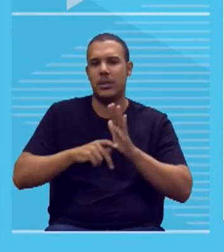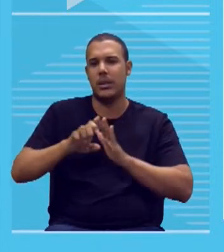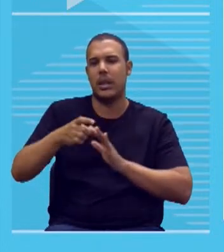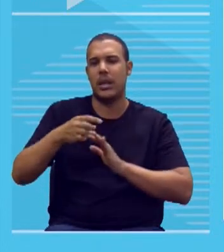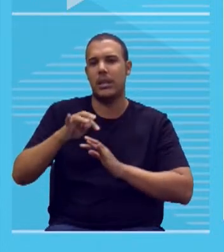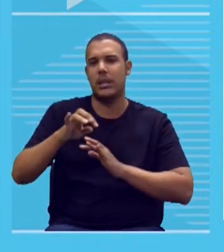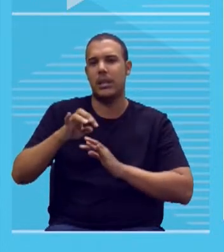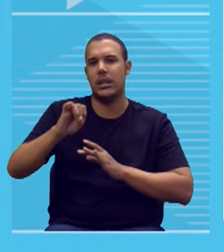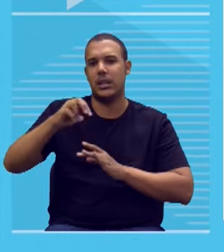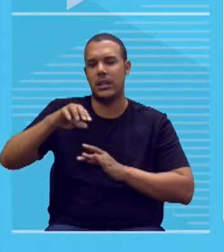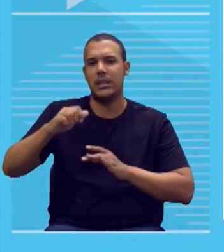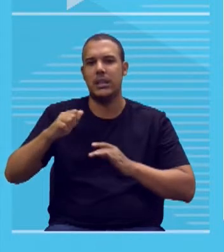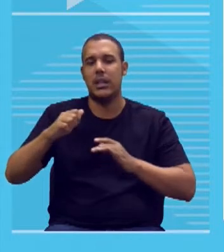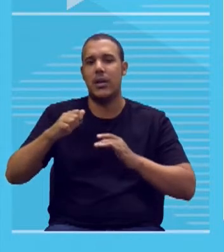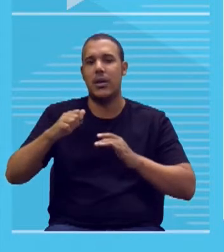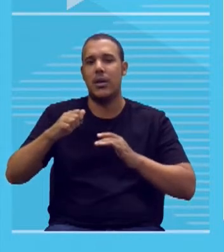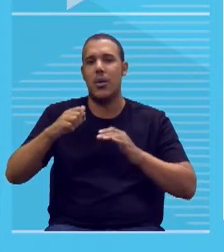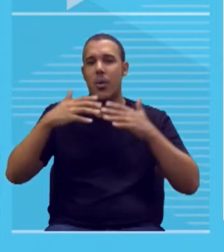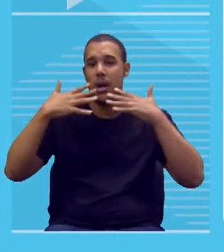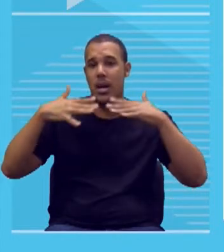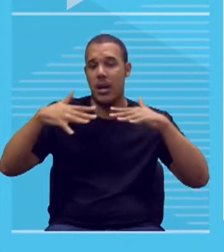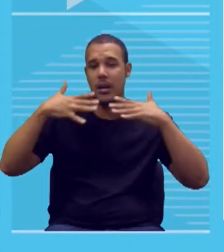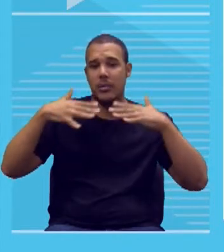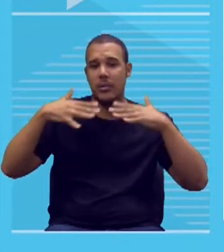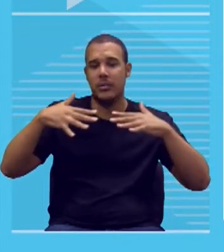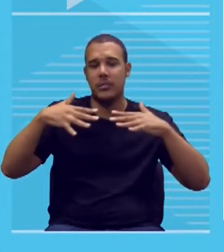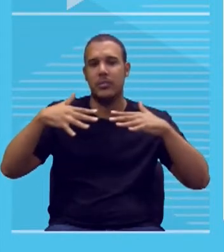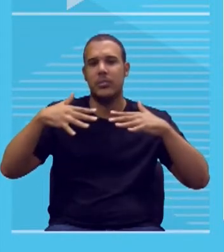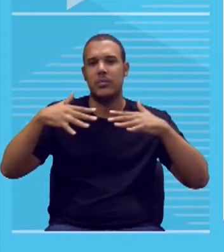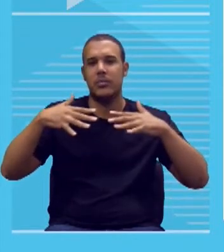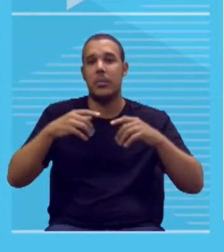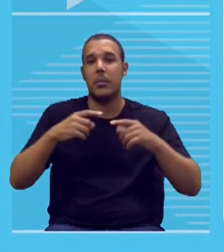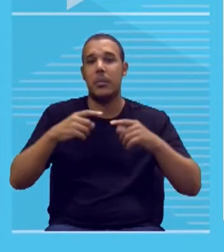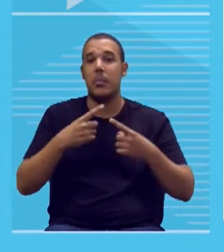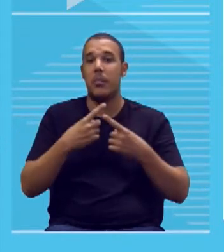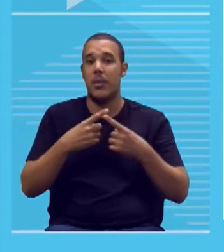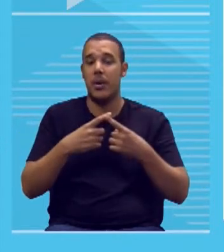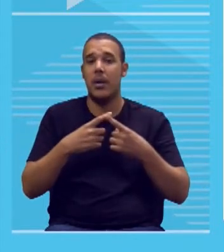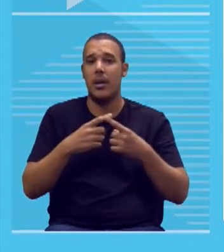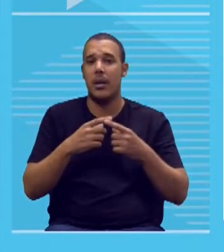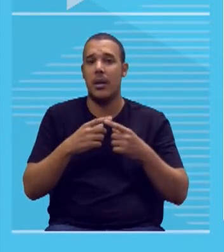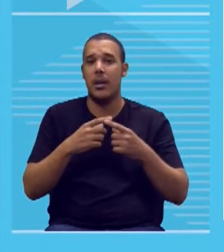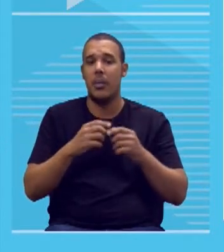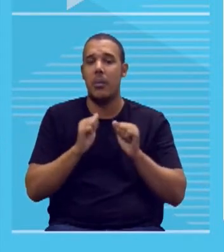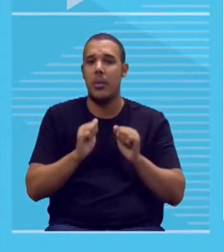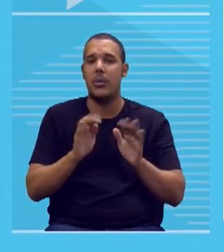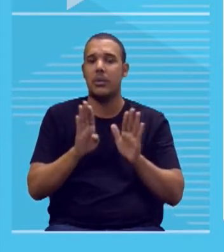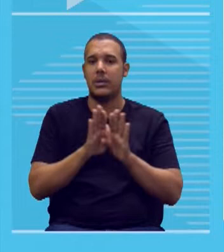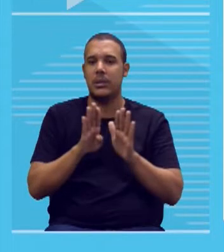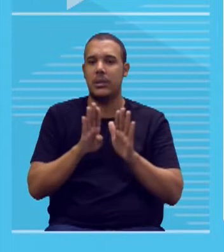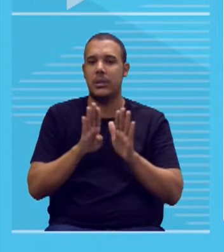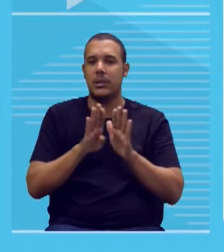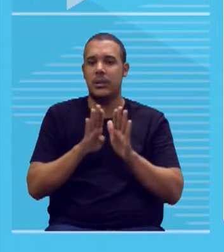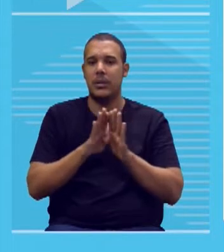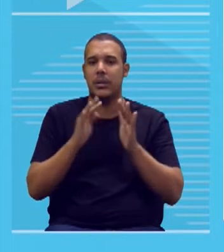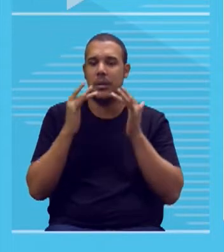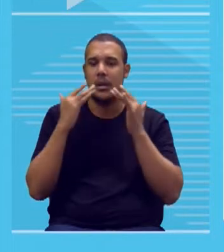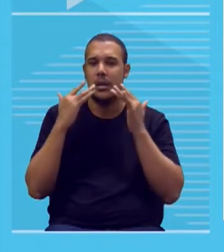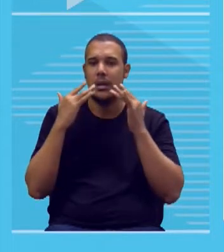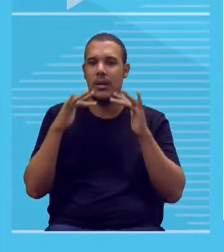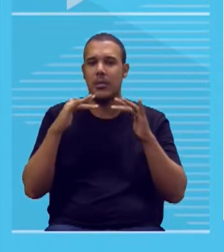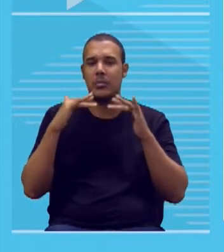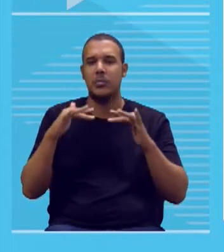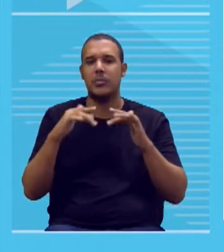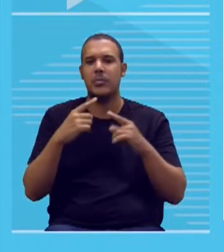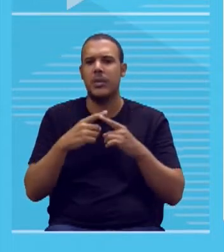de uma forma natural porque a extinção pode e acontece a toda hora